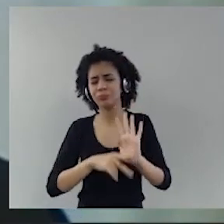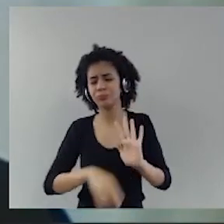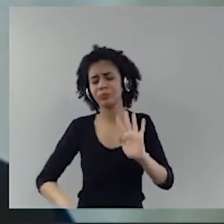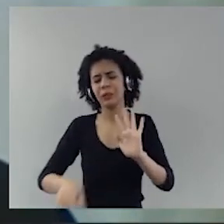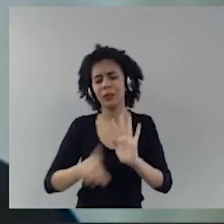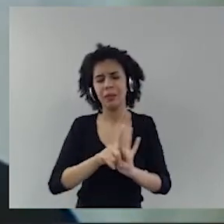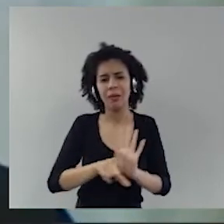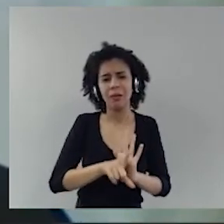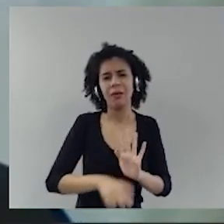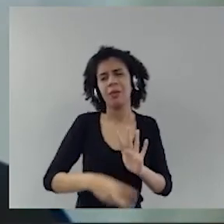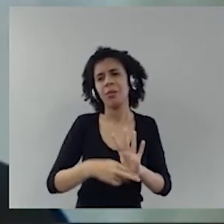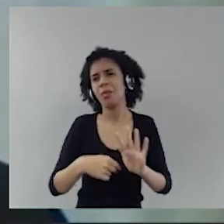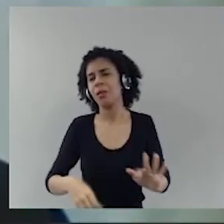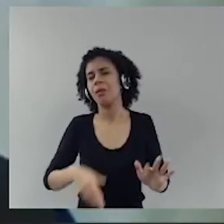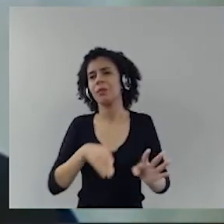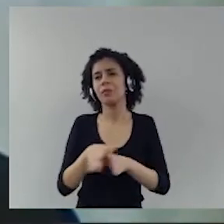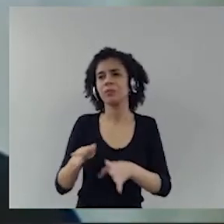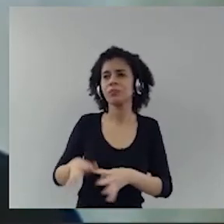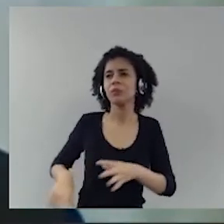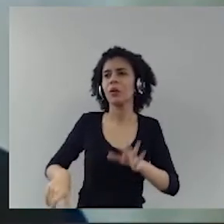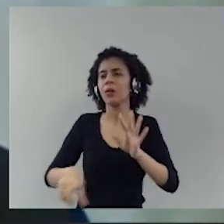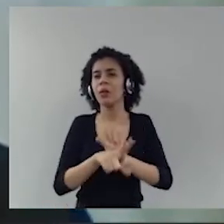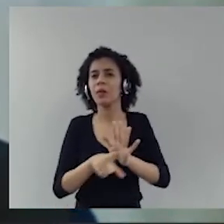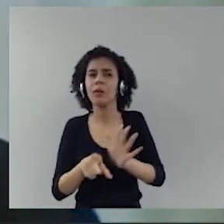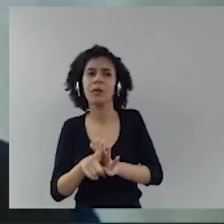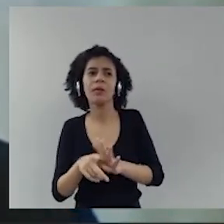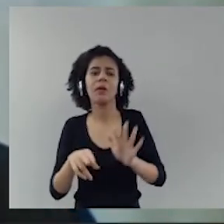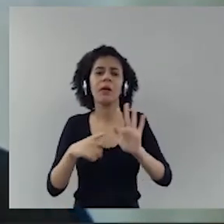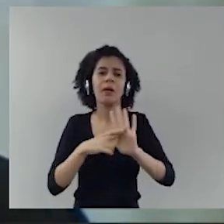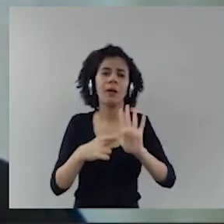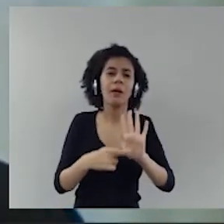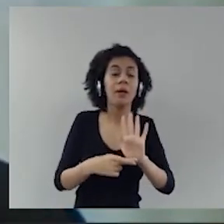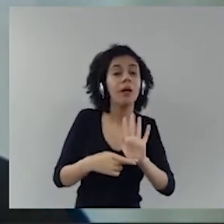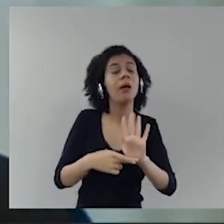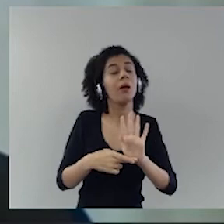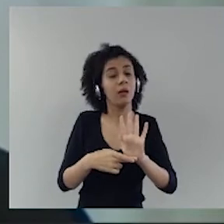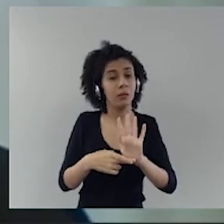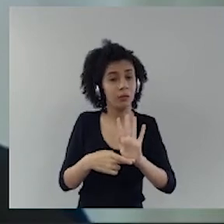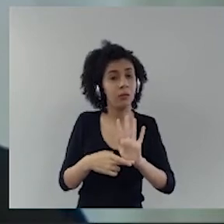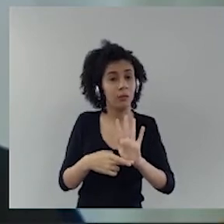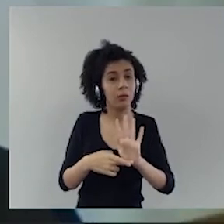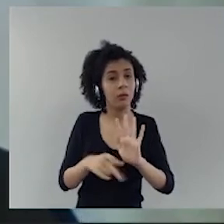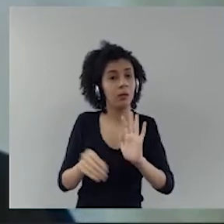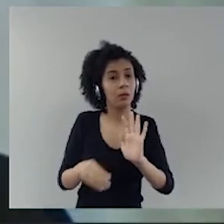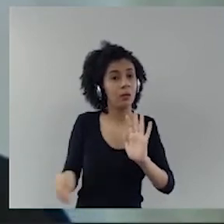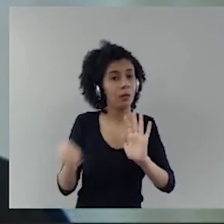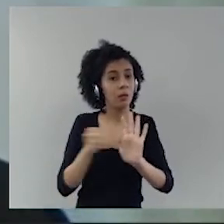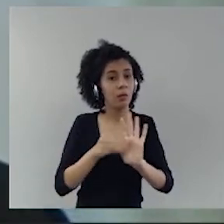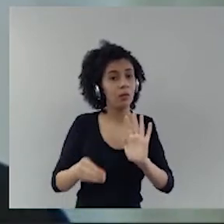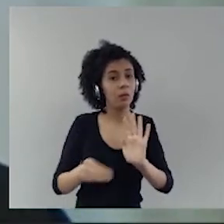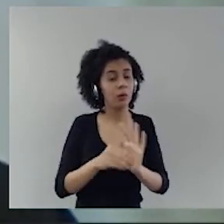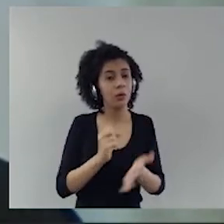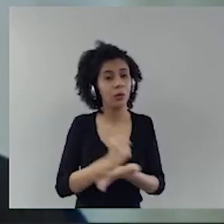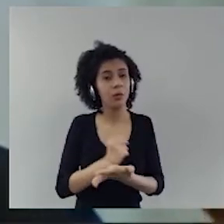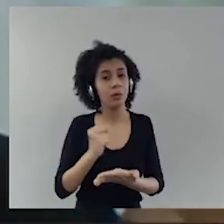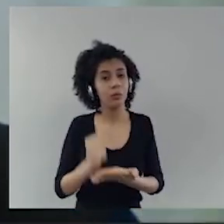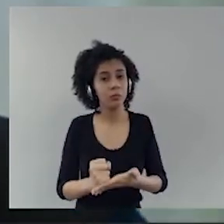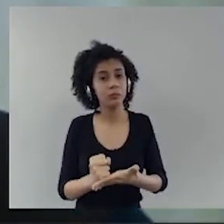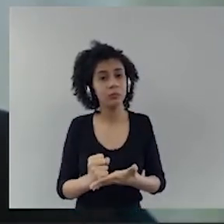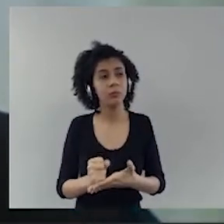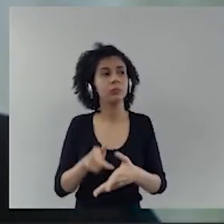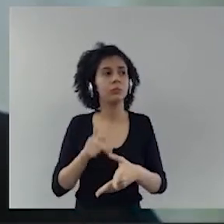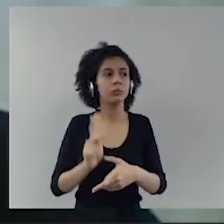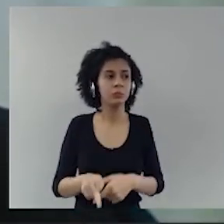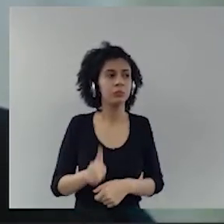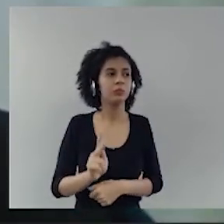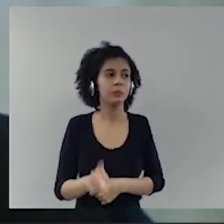decretos portarias e instruções normativas e se aplicam aquelas contratações e